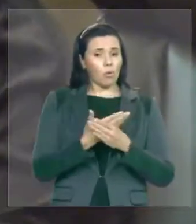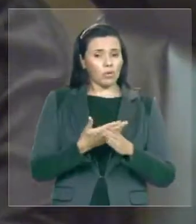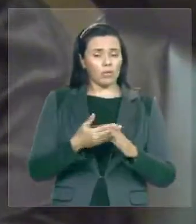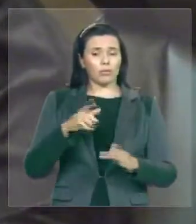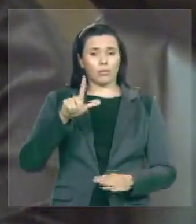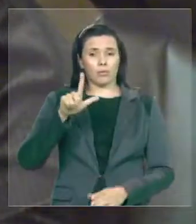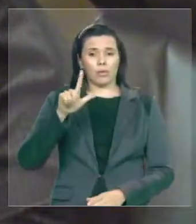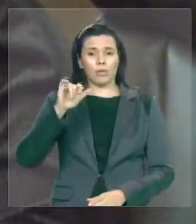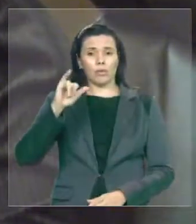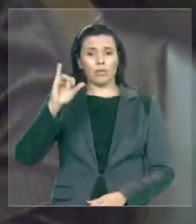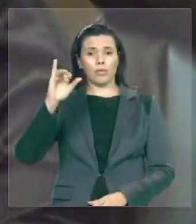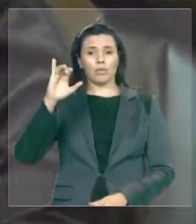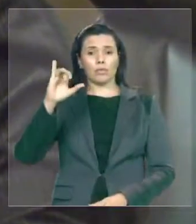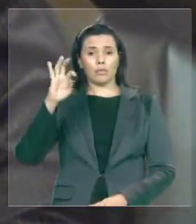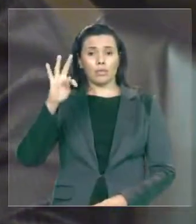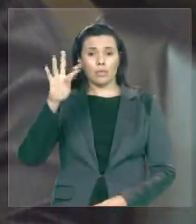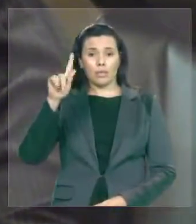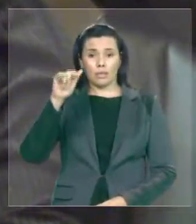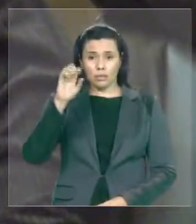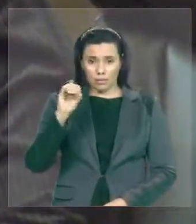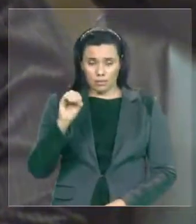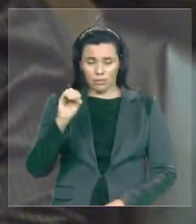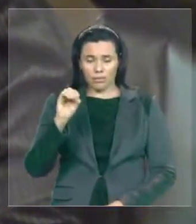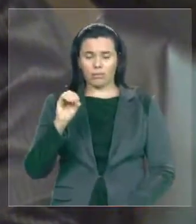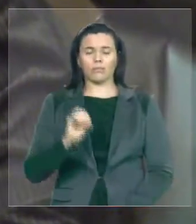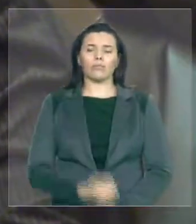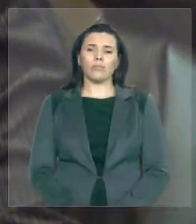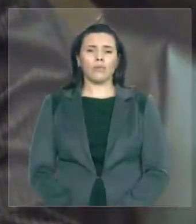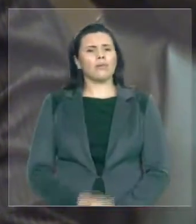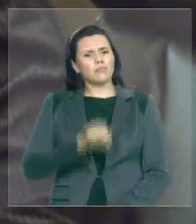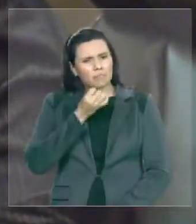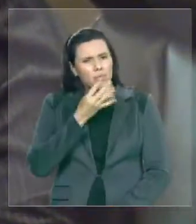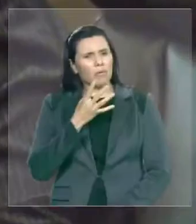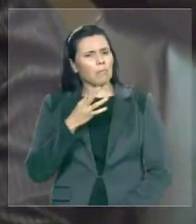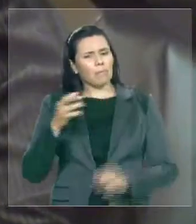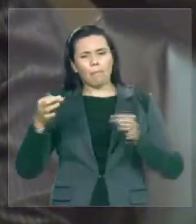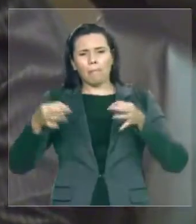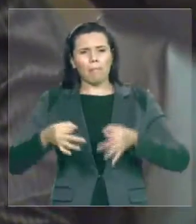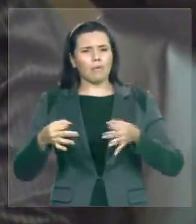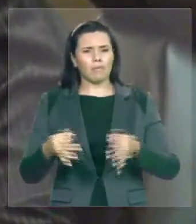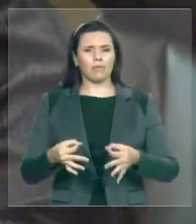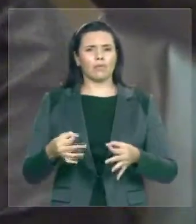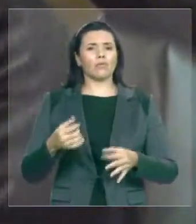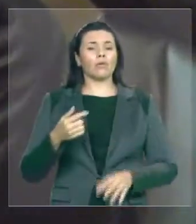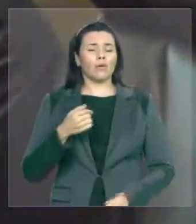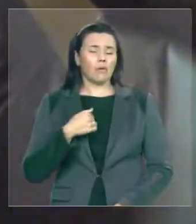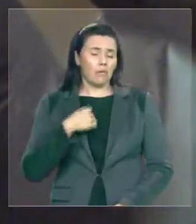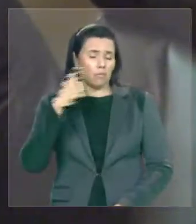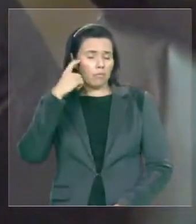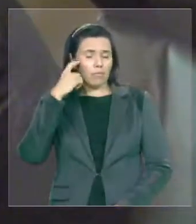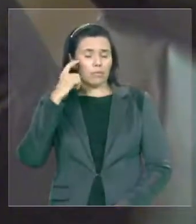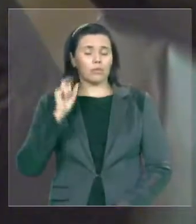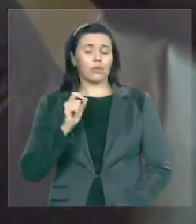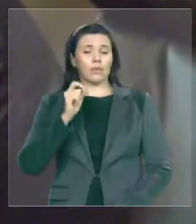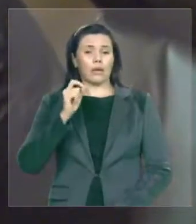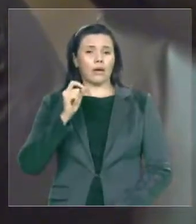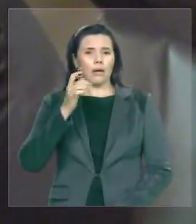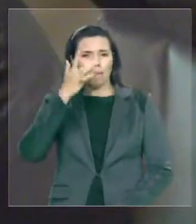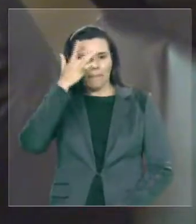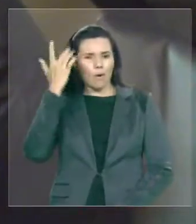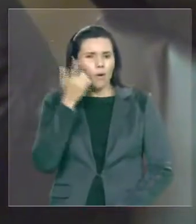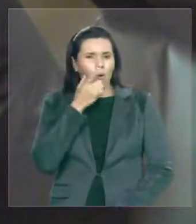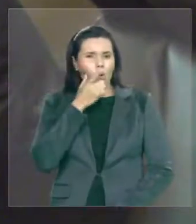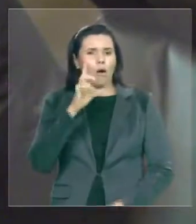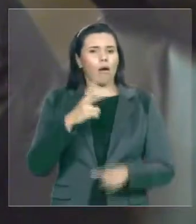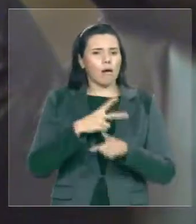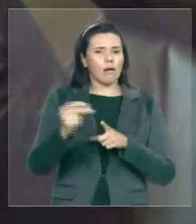e só quem vai ganhar são os usuários de transporte. Então, gostaria mais uma vez aqui de parabenizar